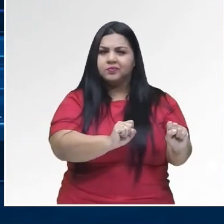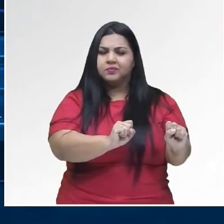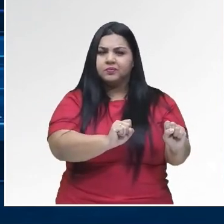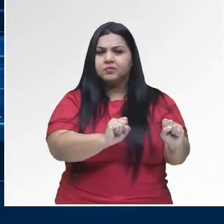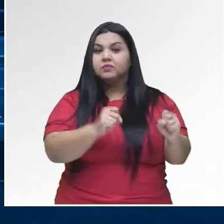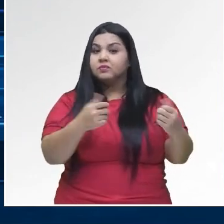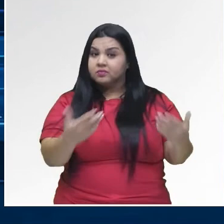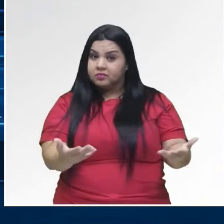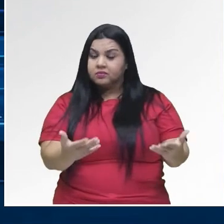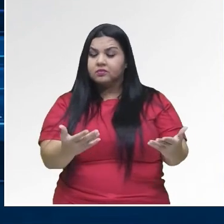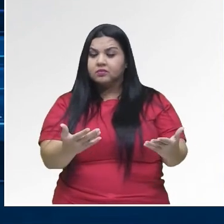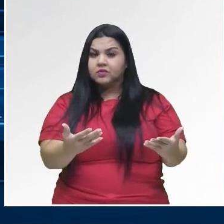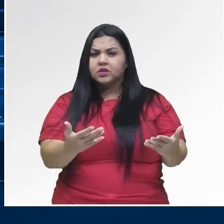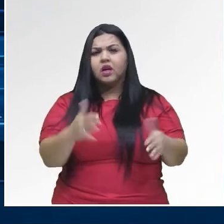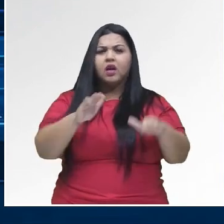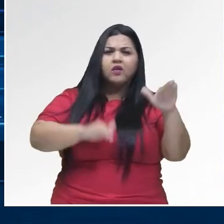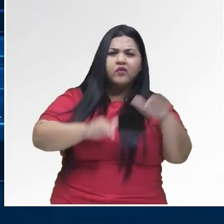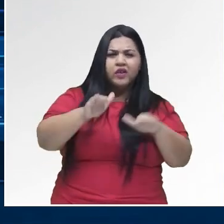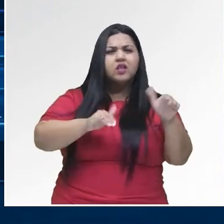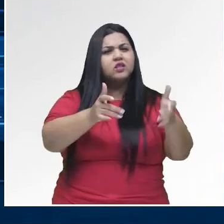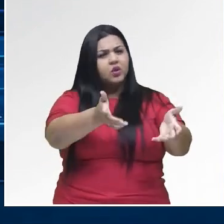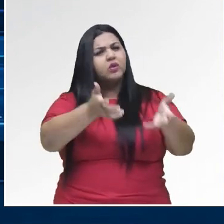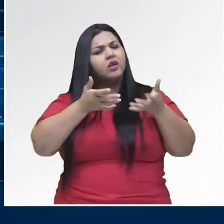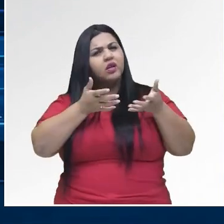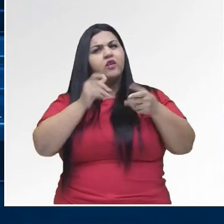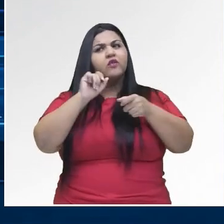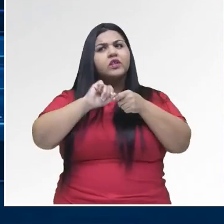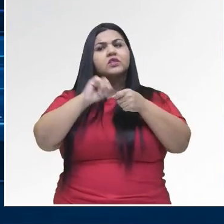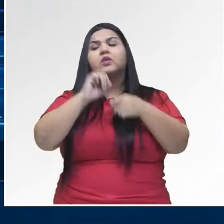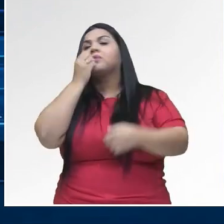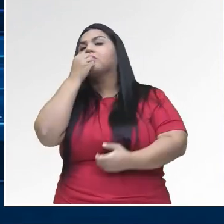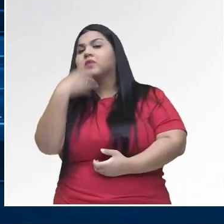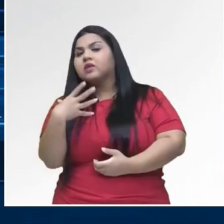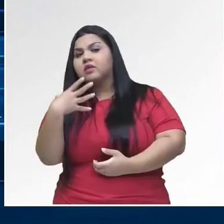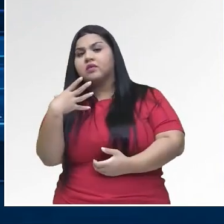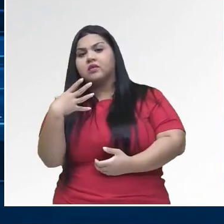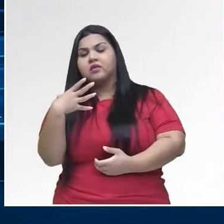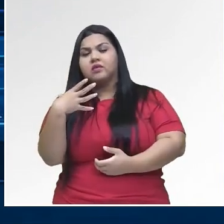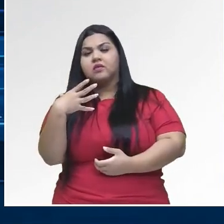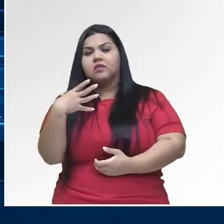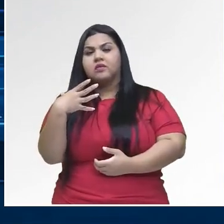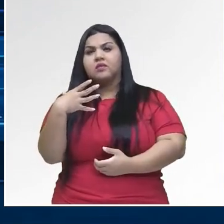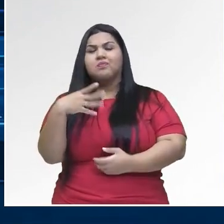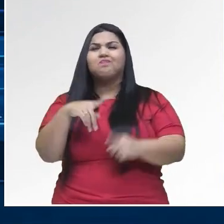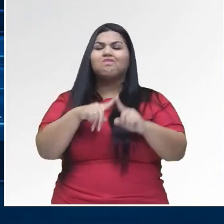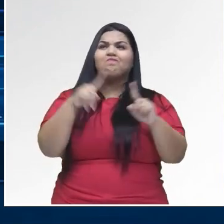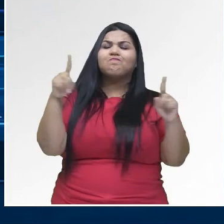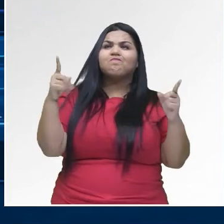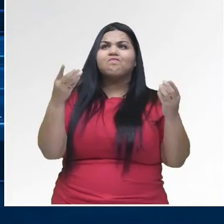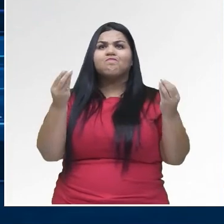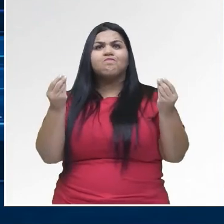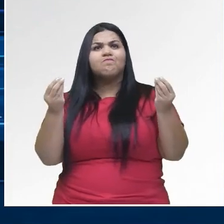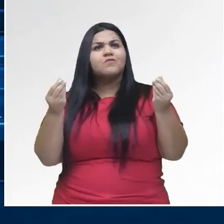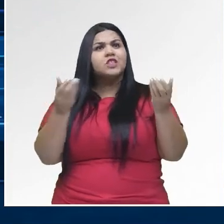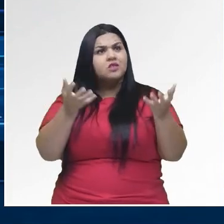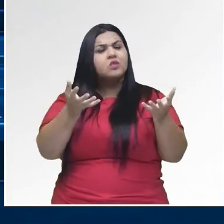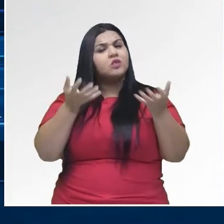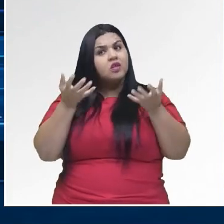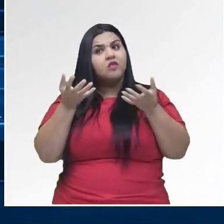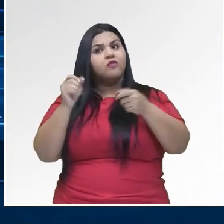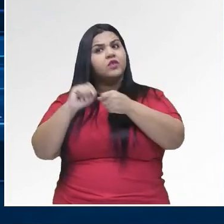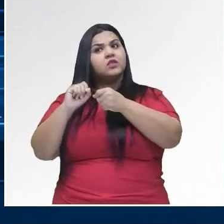é isso? Às vezes eu quero fazer o bem, né? Mas aí eu quero fazer o